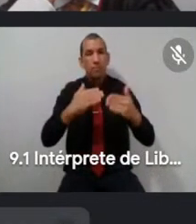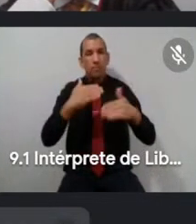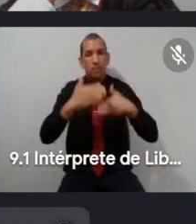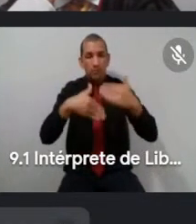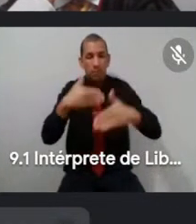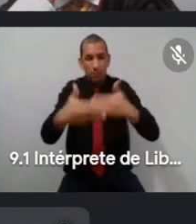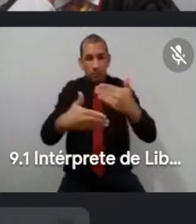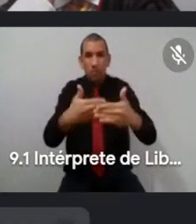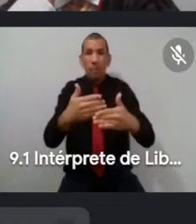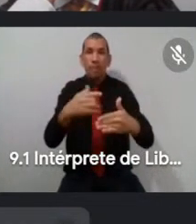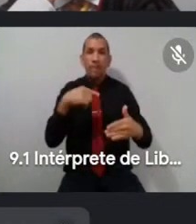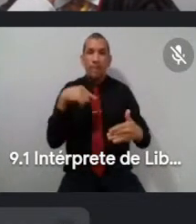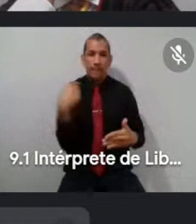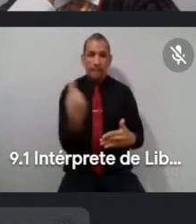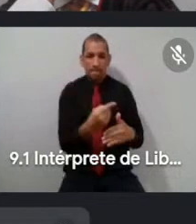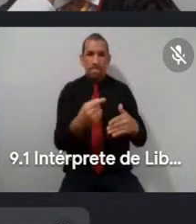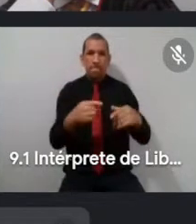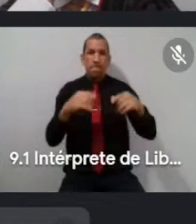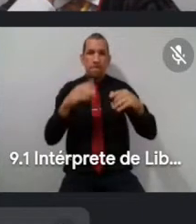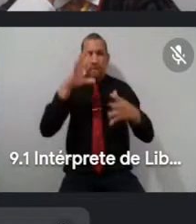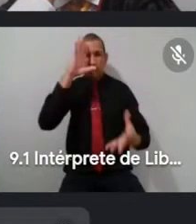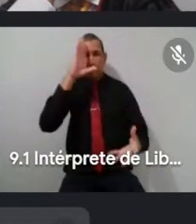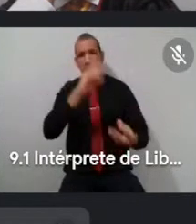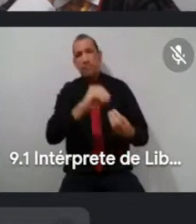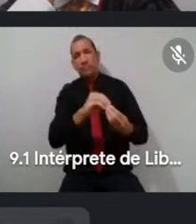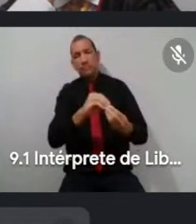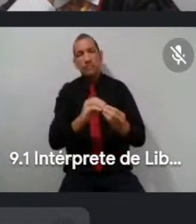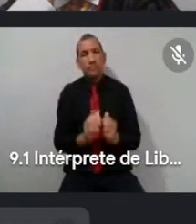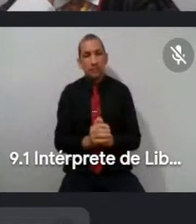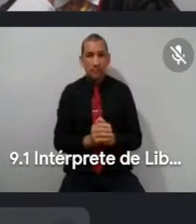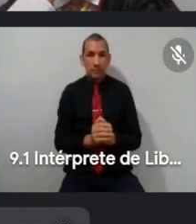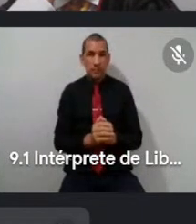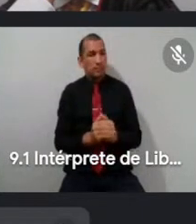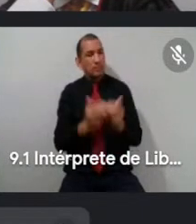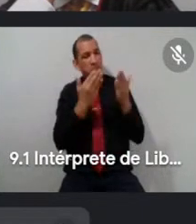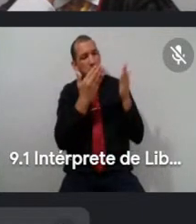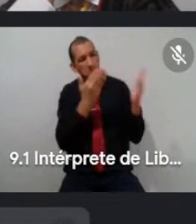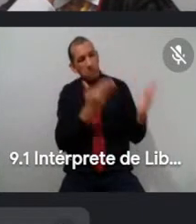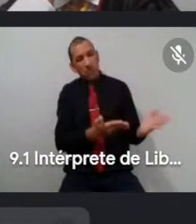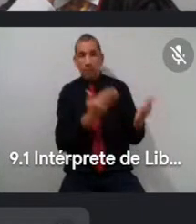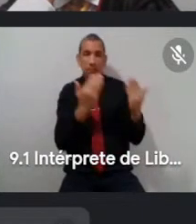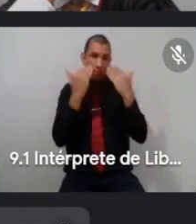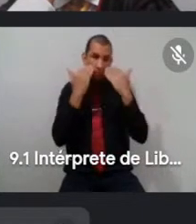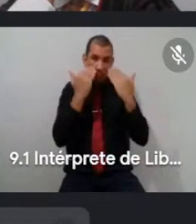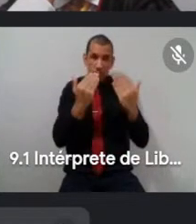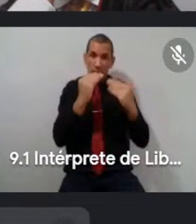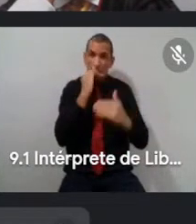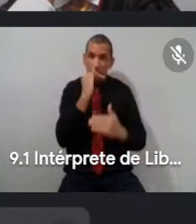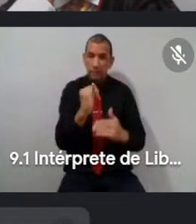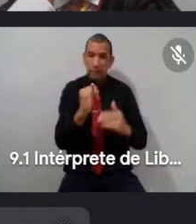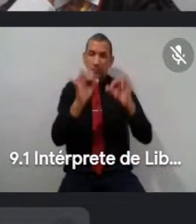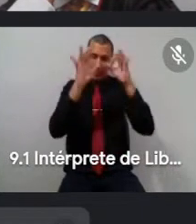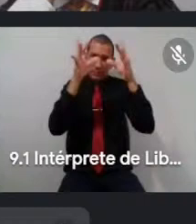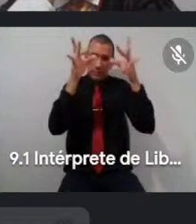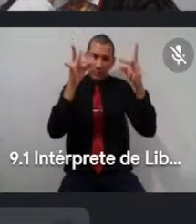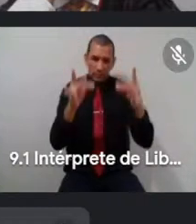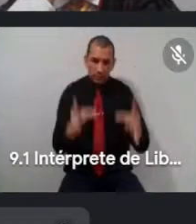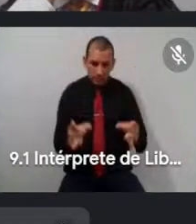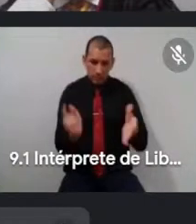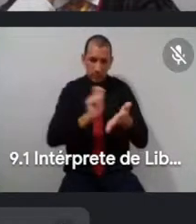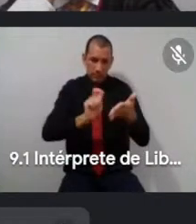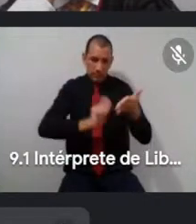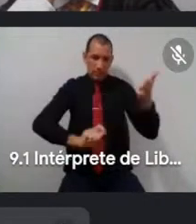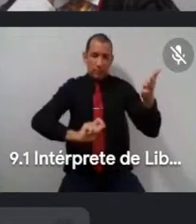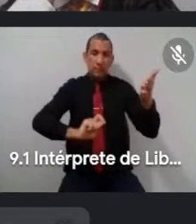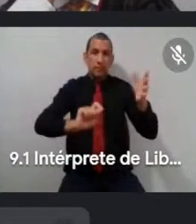correcto ao ponto de se levar a esse convencimento a prova foi dois Correta que além de confirmar com mais detalhes ainda o que estava